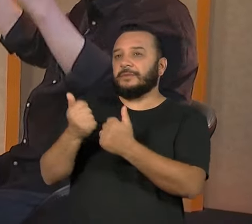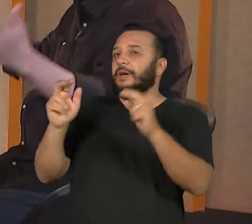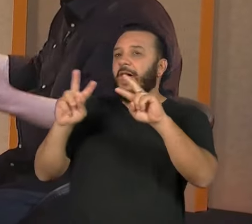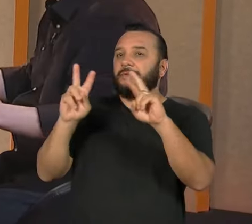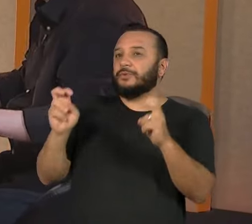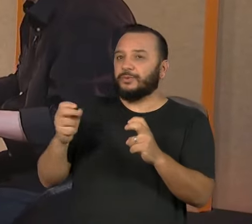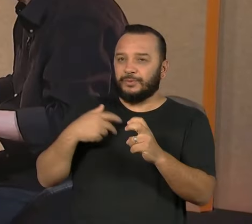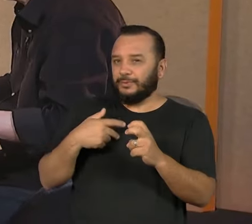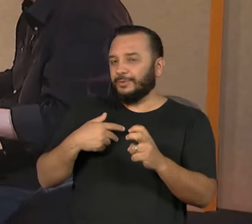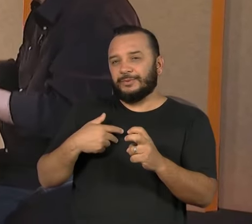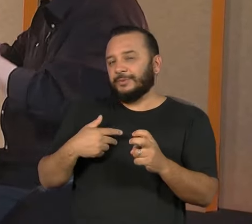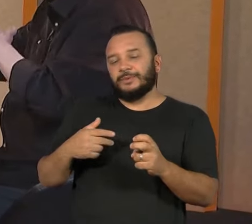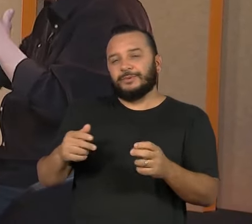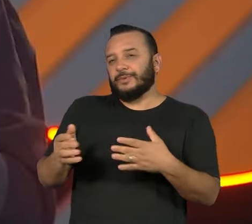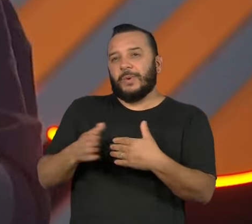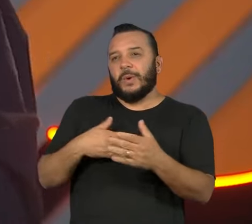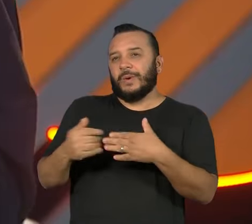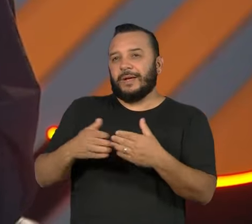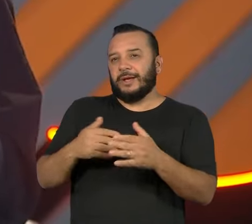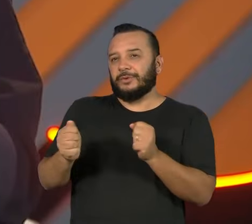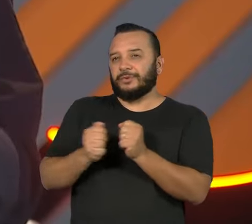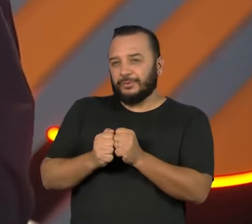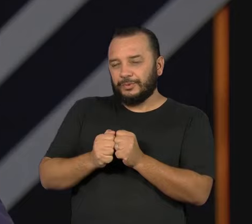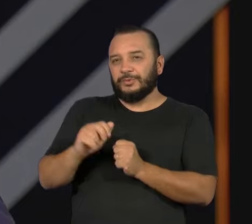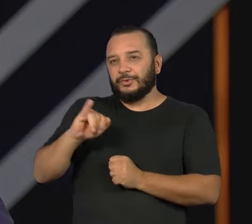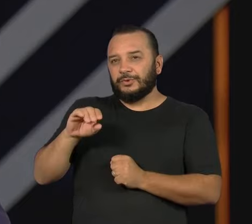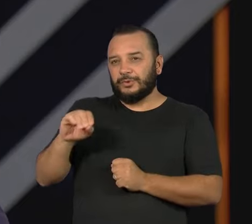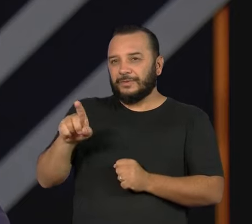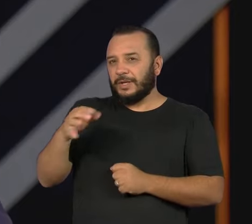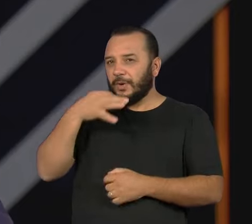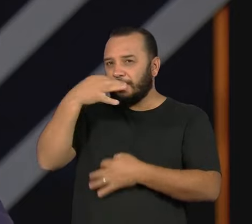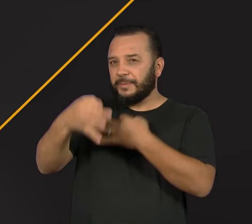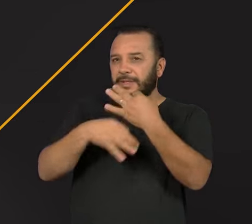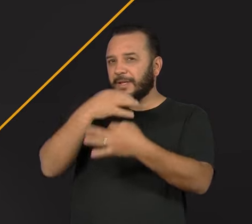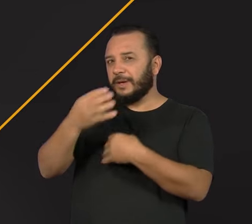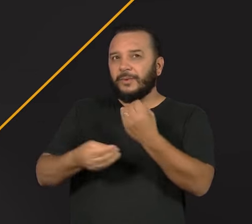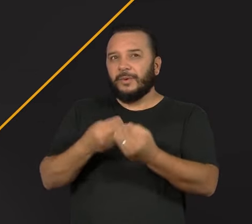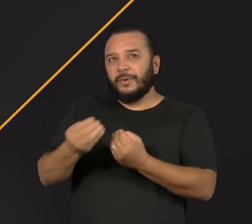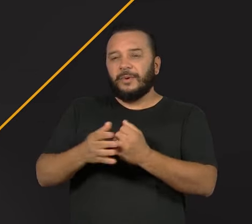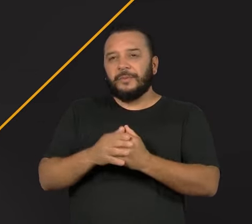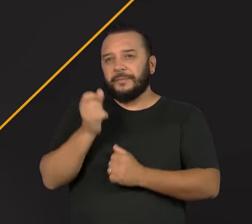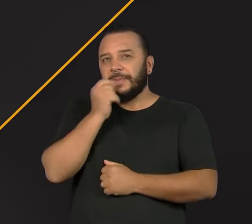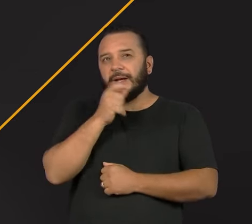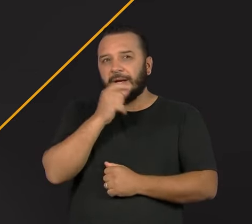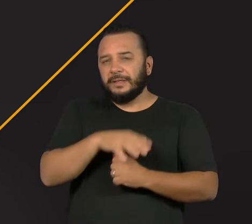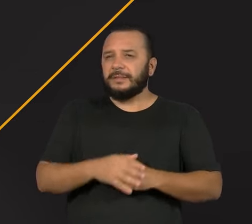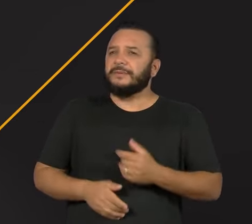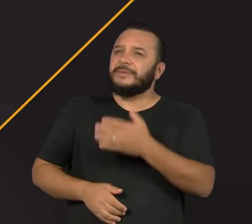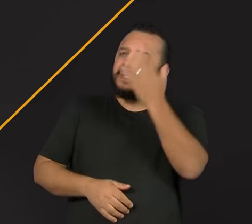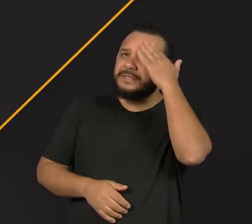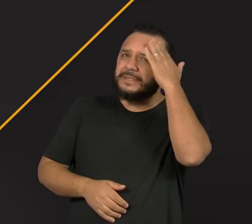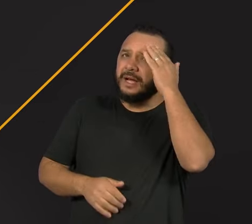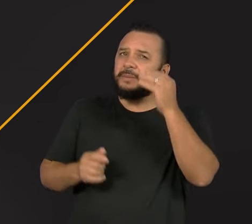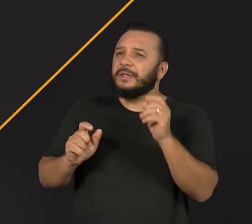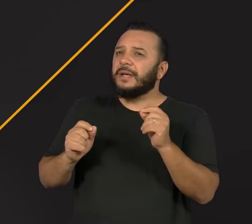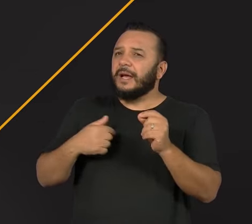assuntos aleatórios, né? E ficava lá dando pitaco e tal, e aquilo, fazia piada. Derico, sabe o que é